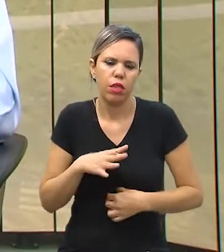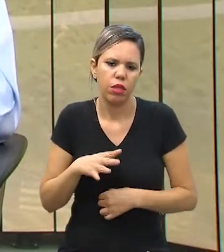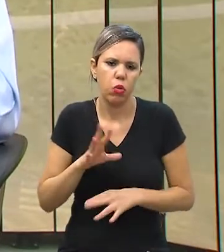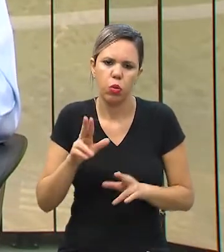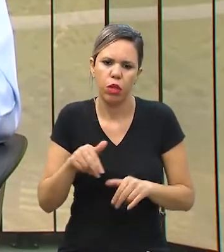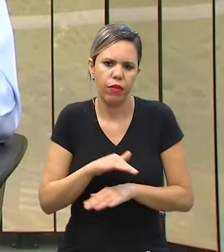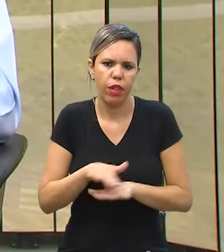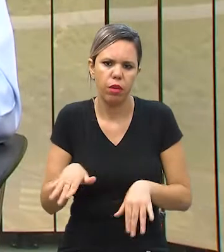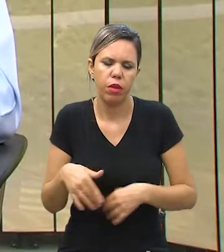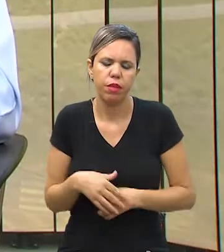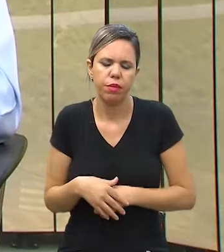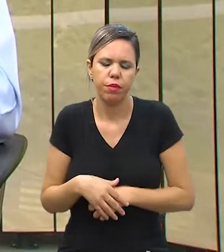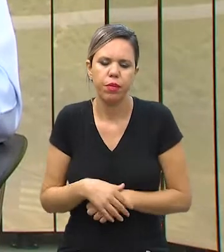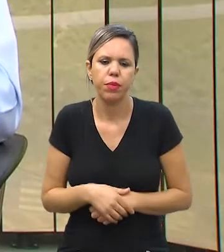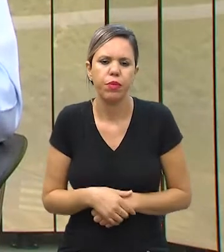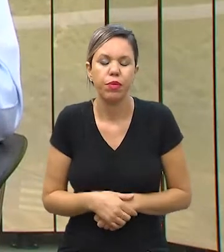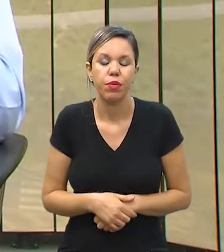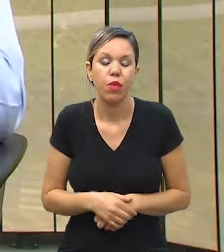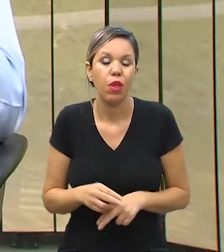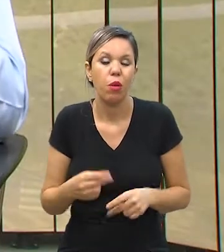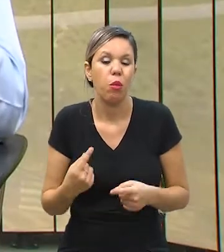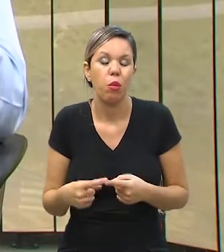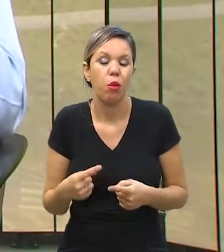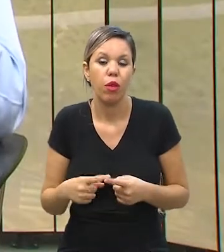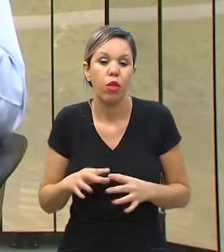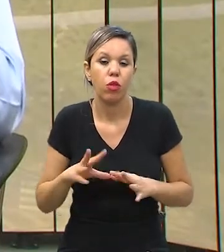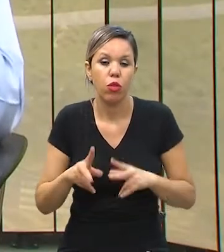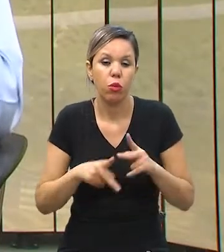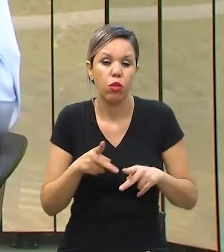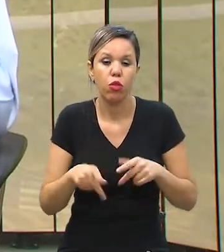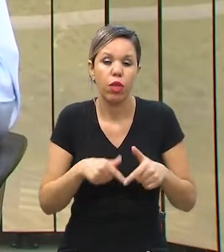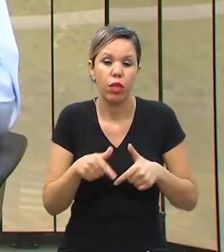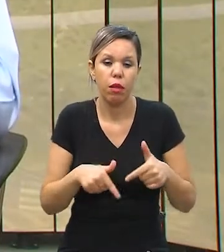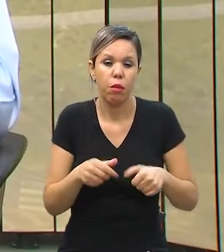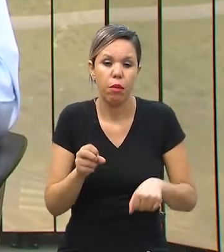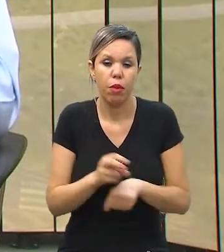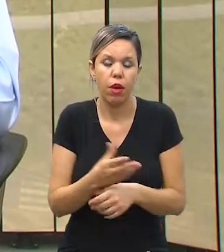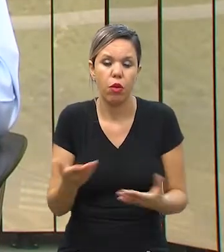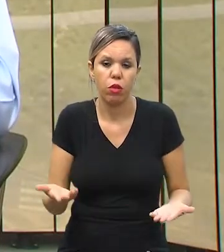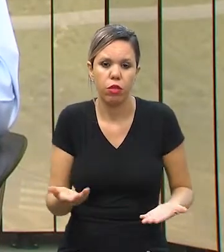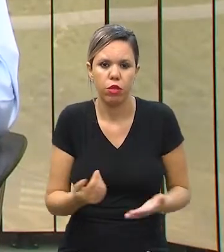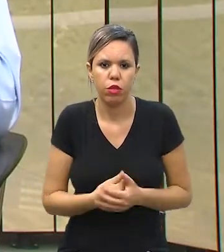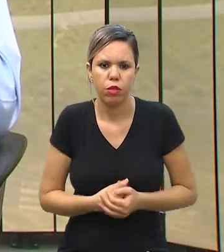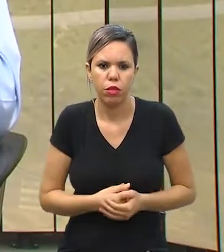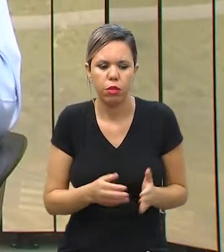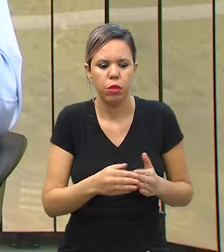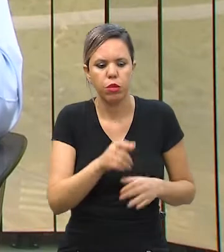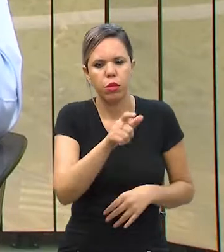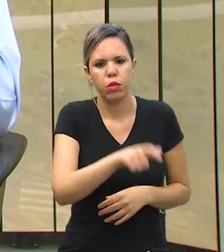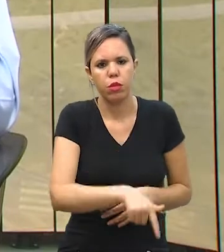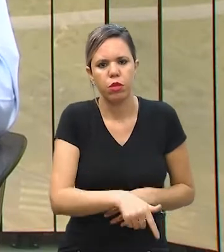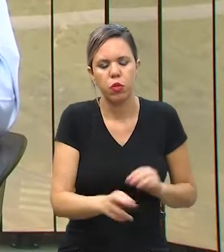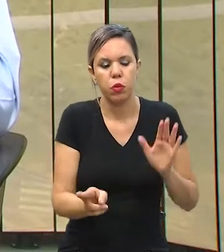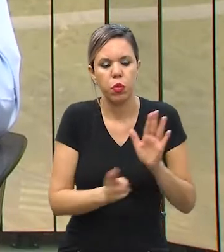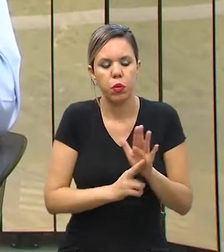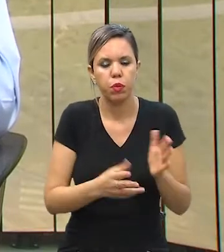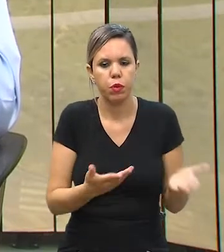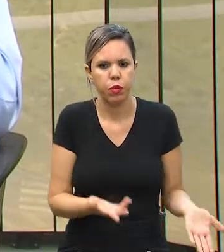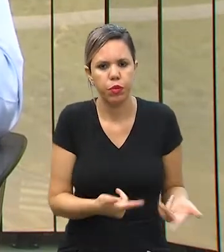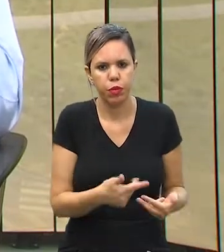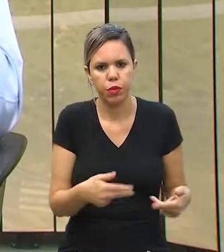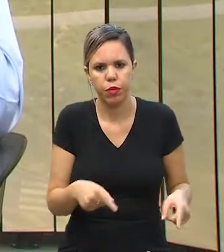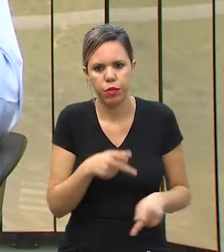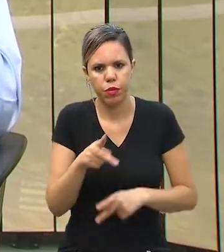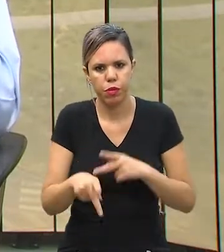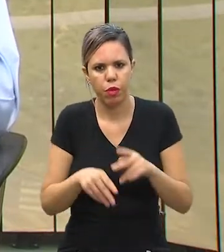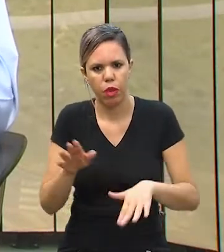acaba. Por quê? Porque todos os empregos hoje, ele acaba pedindo à pessoa aqui uma referência, algo que